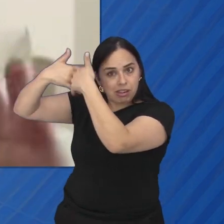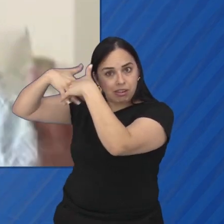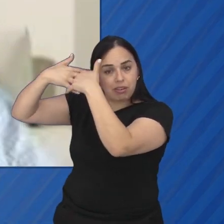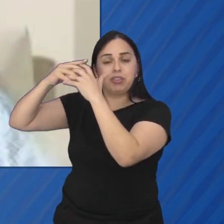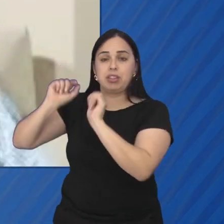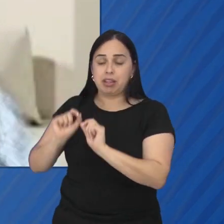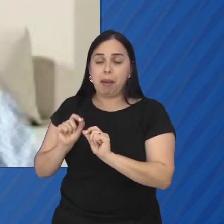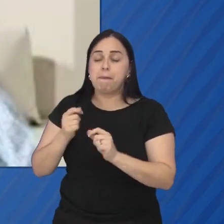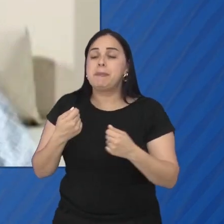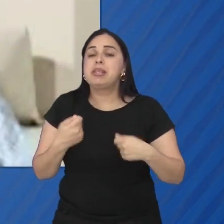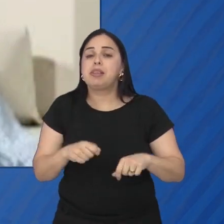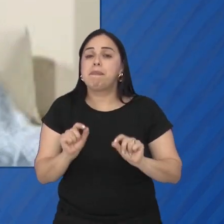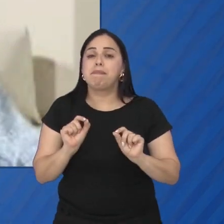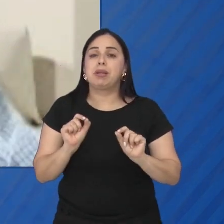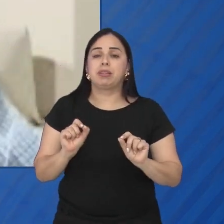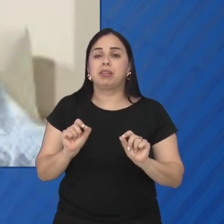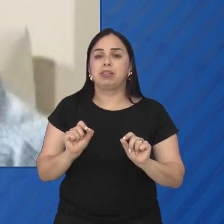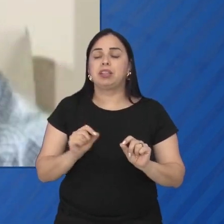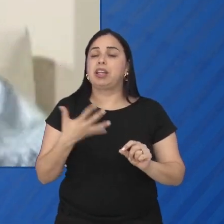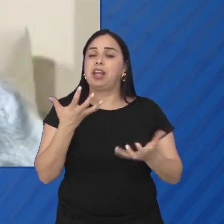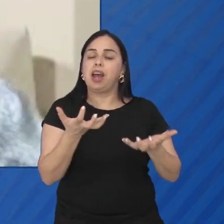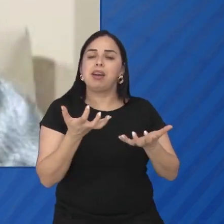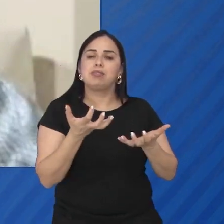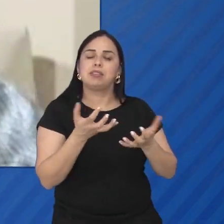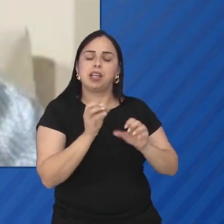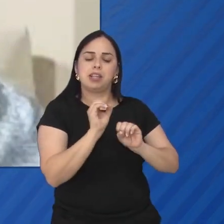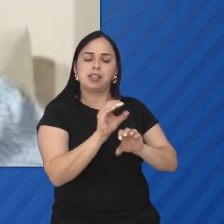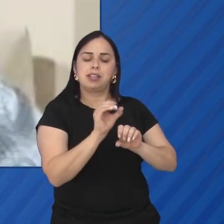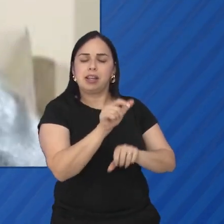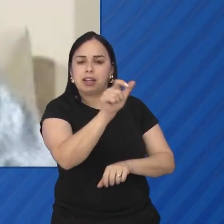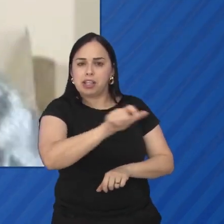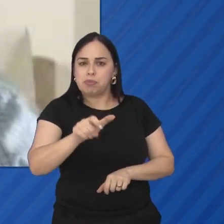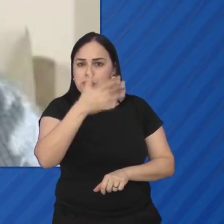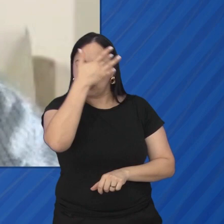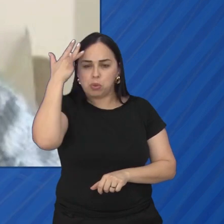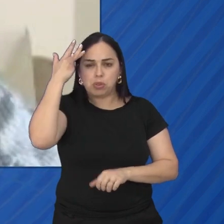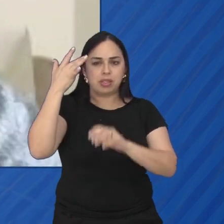tem que pensar. Nós queremos formar